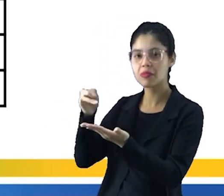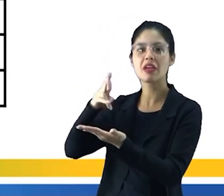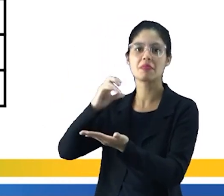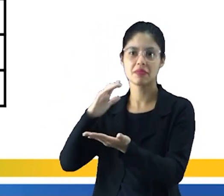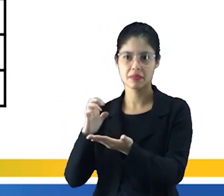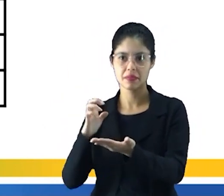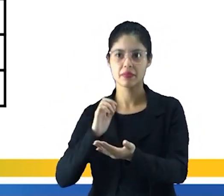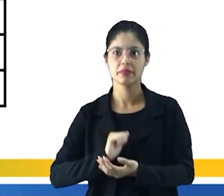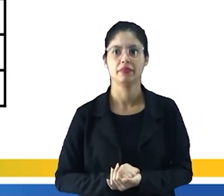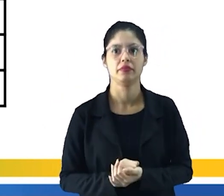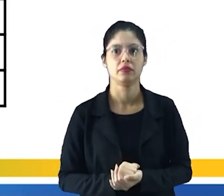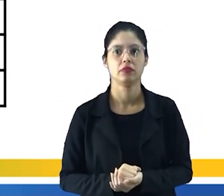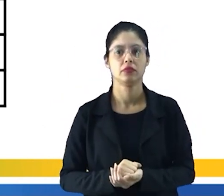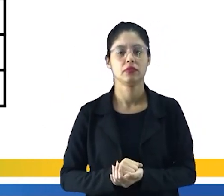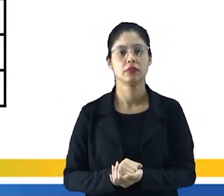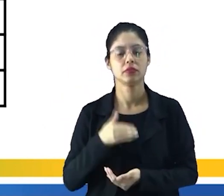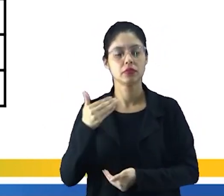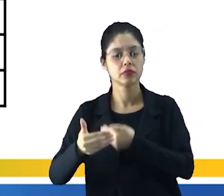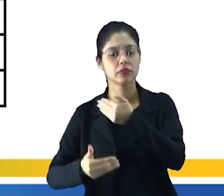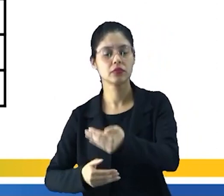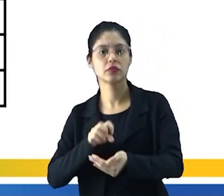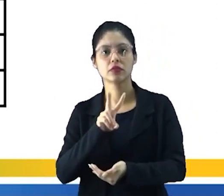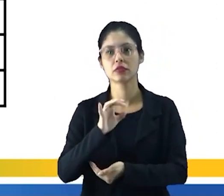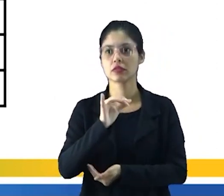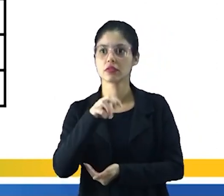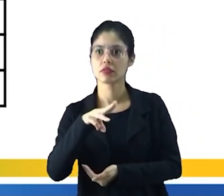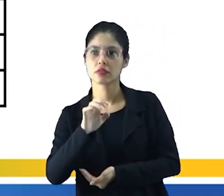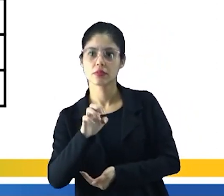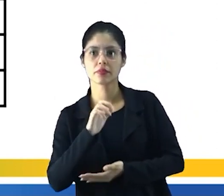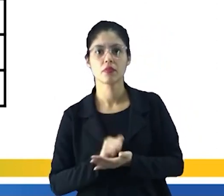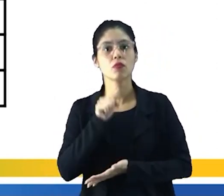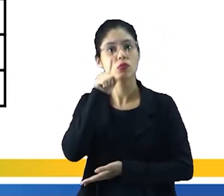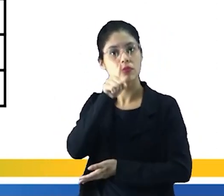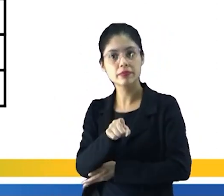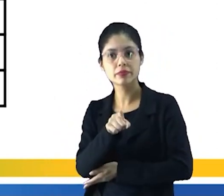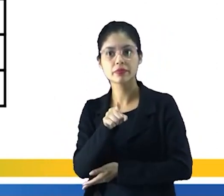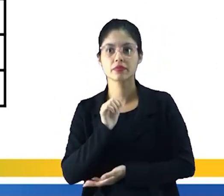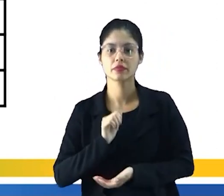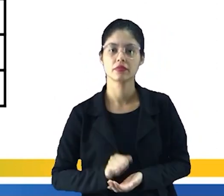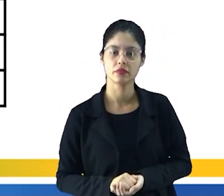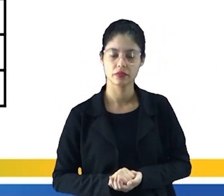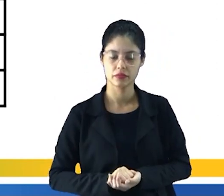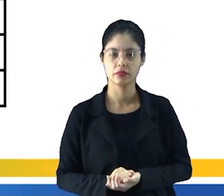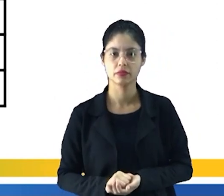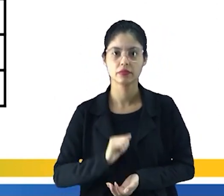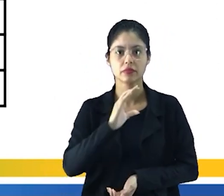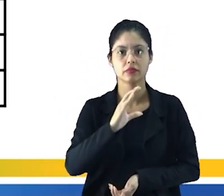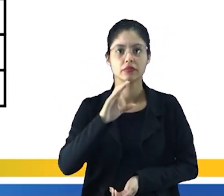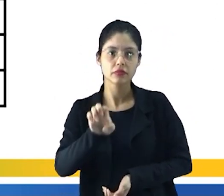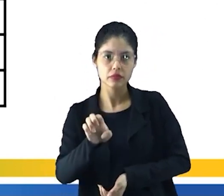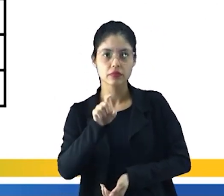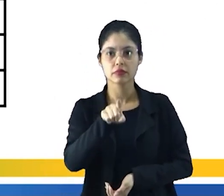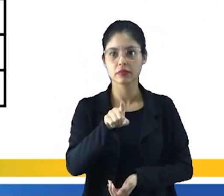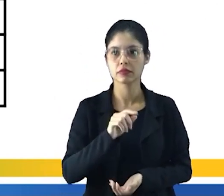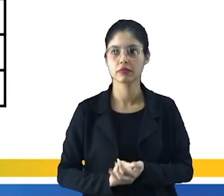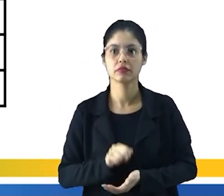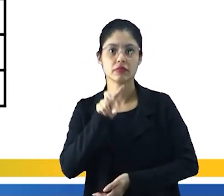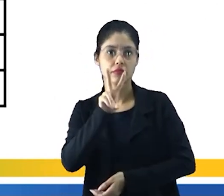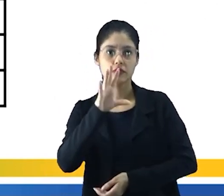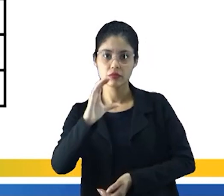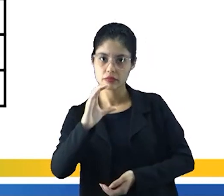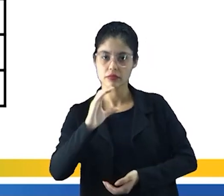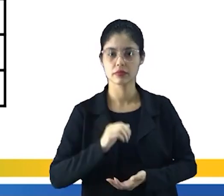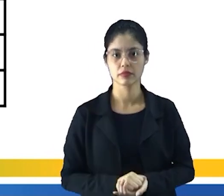mercê, e aí foi passando o tempo, foi mudando, foi vós me ser, depois agora, né, você, tem o